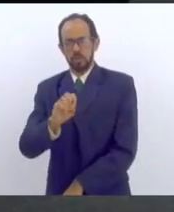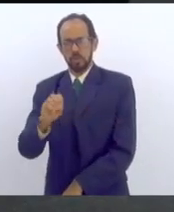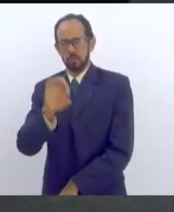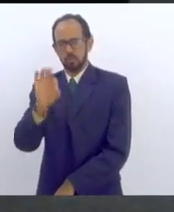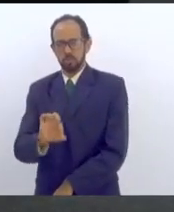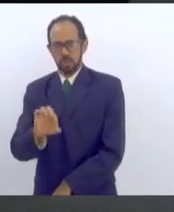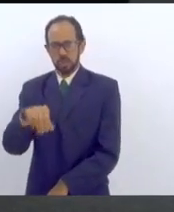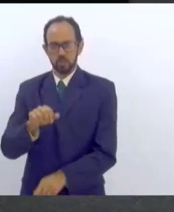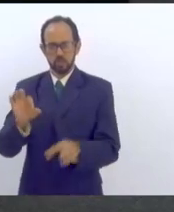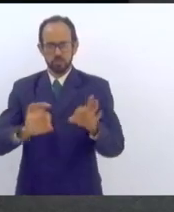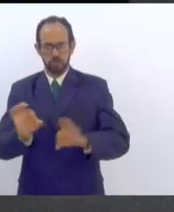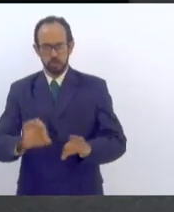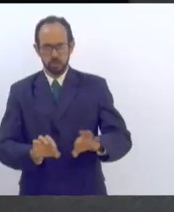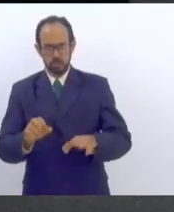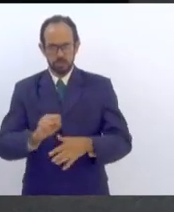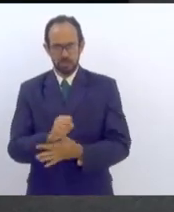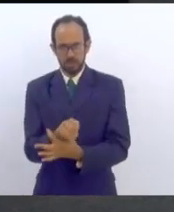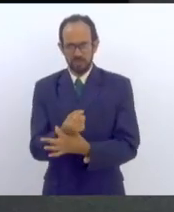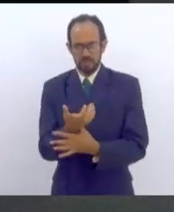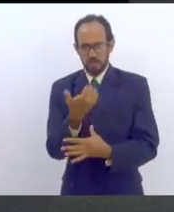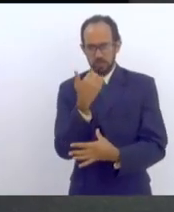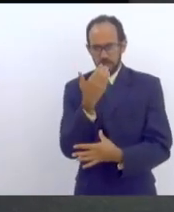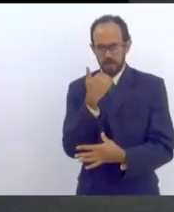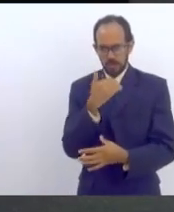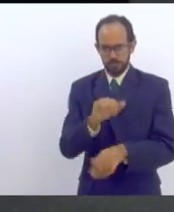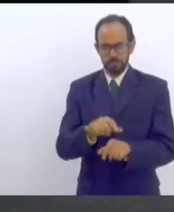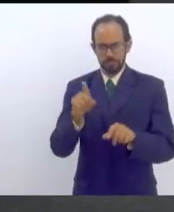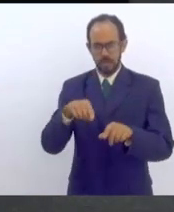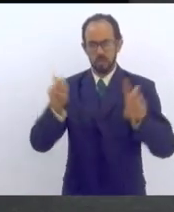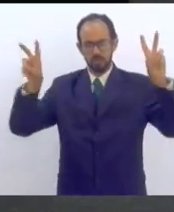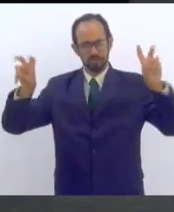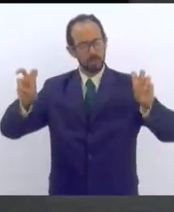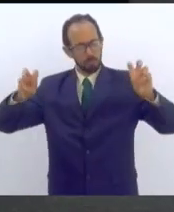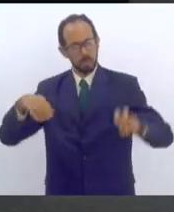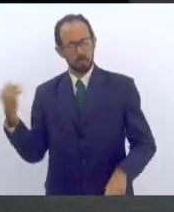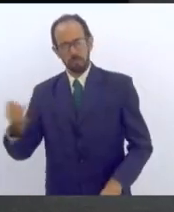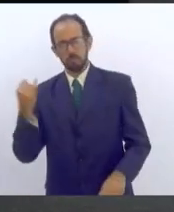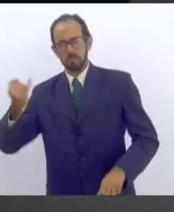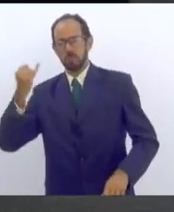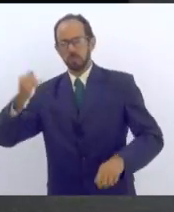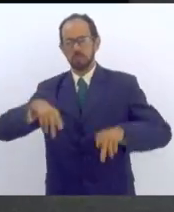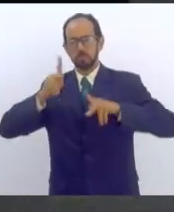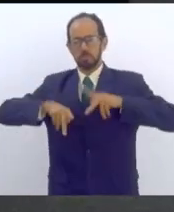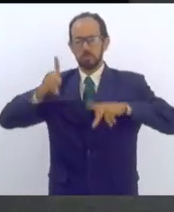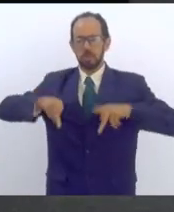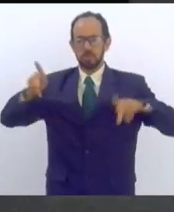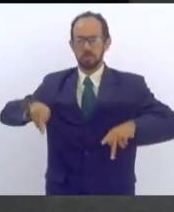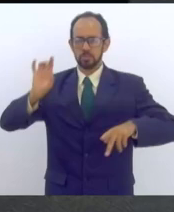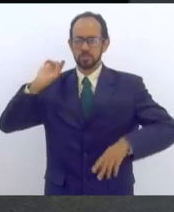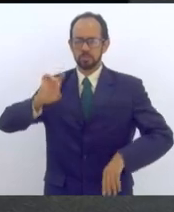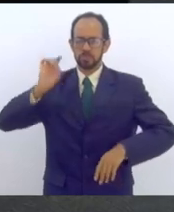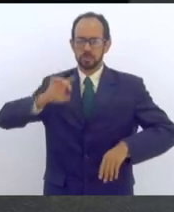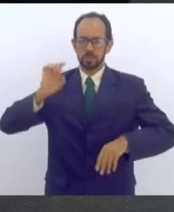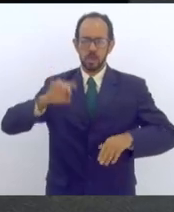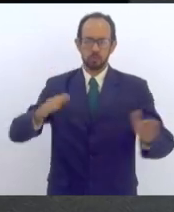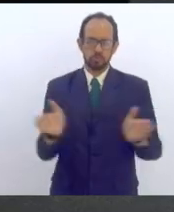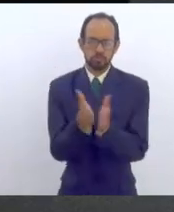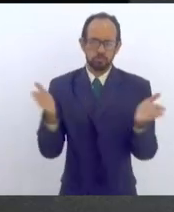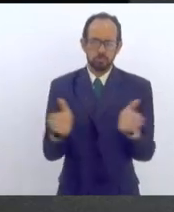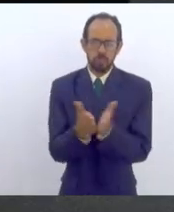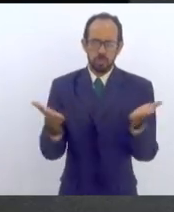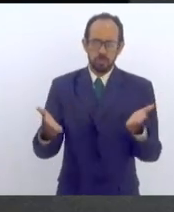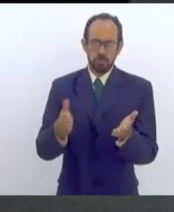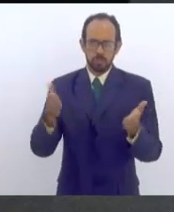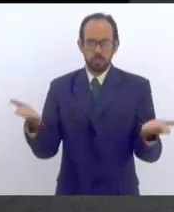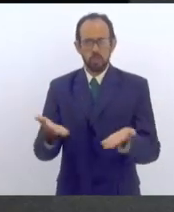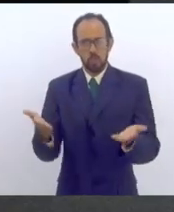projetos eram de segurança alimentar. Então, um tema muito caro para a nossa população, em especial a população mais pobre, que hoje